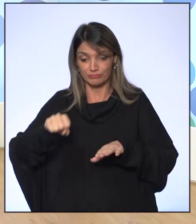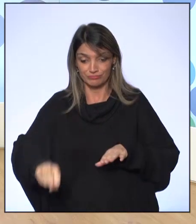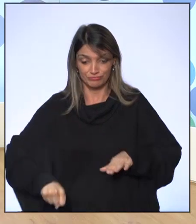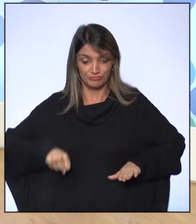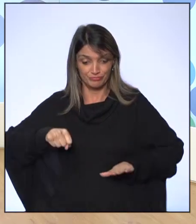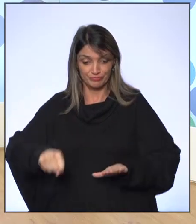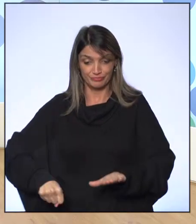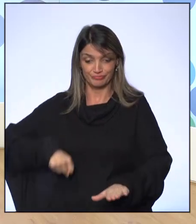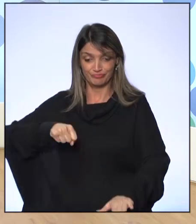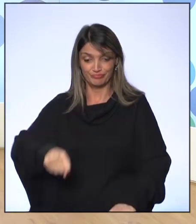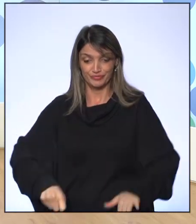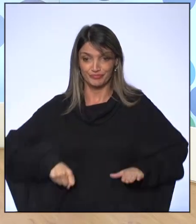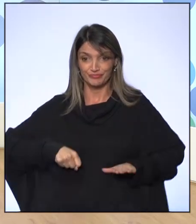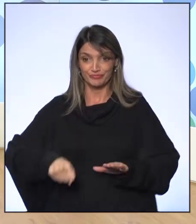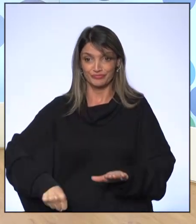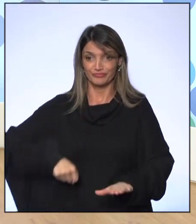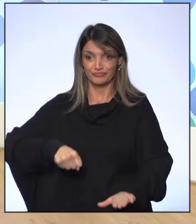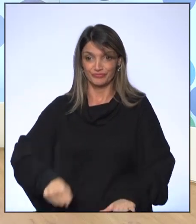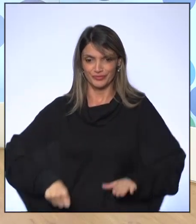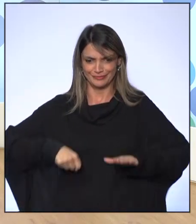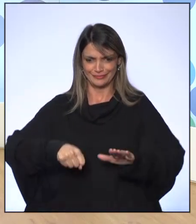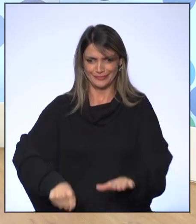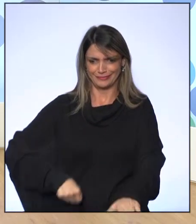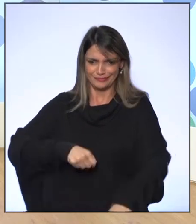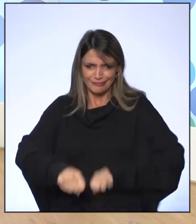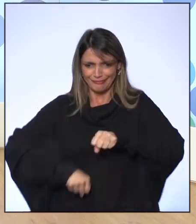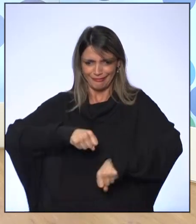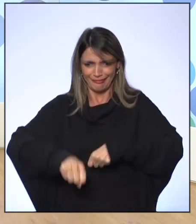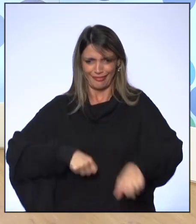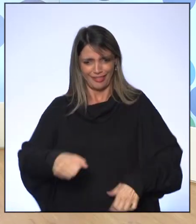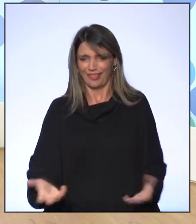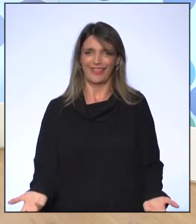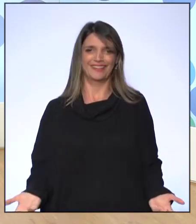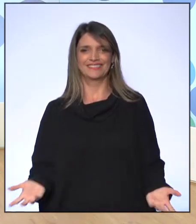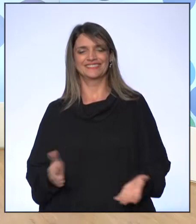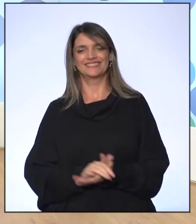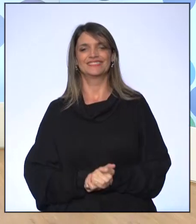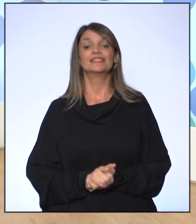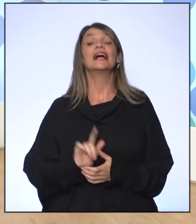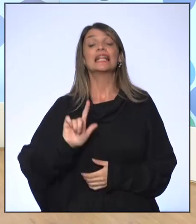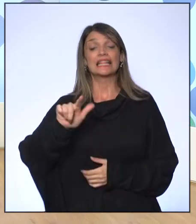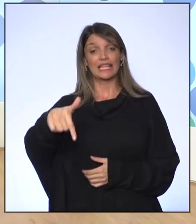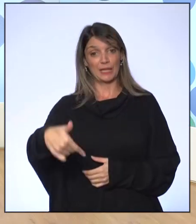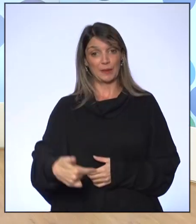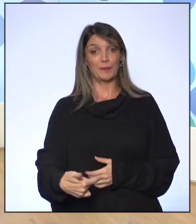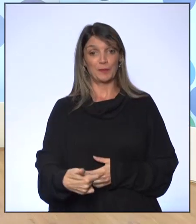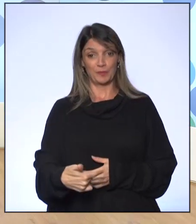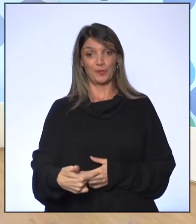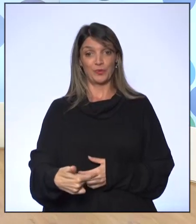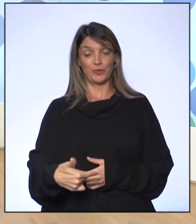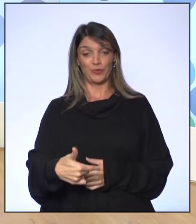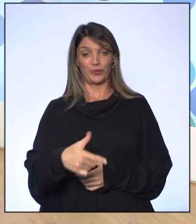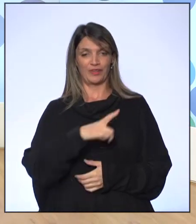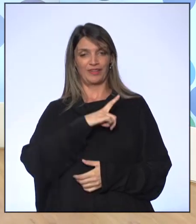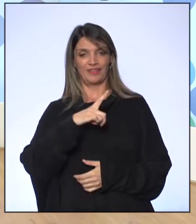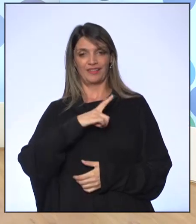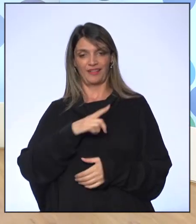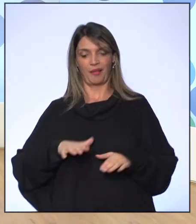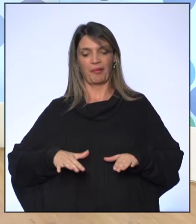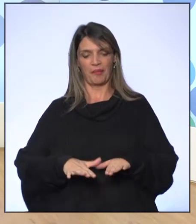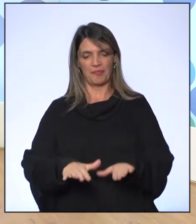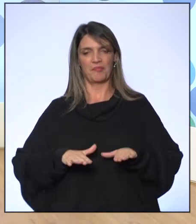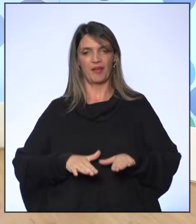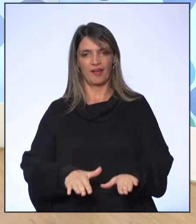rotação para a mão, depois ir trabalhando com Com a isso. outra. Depois inventaram aquele modelo, talvez, de máquina de costura que você conheça um pouquinho